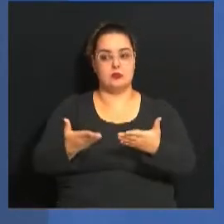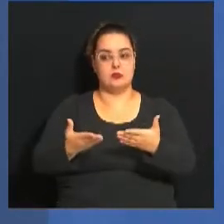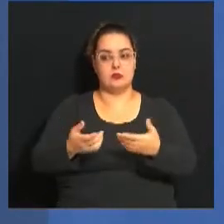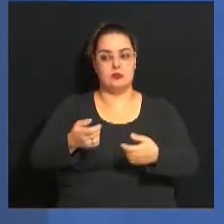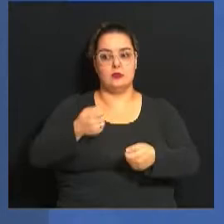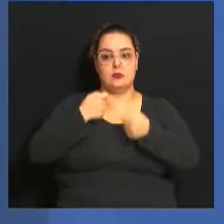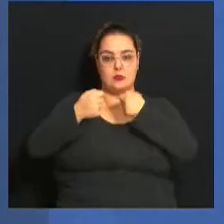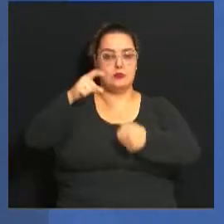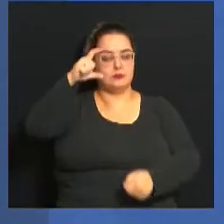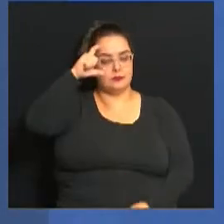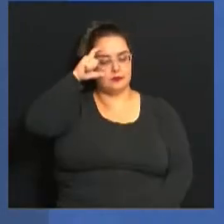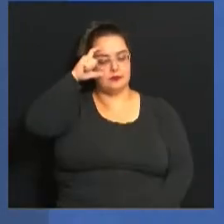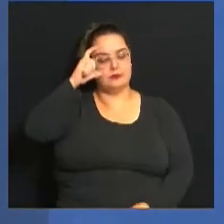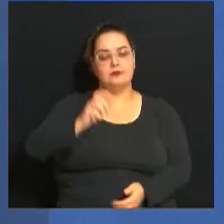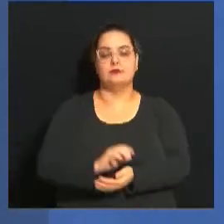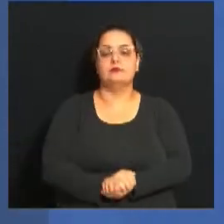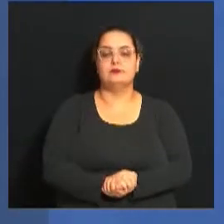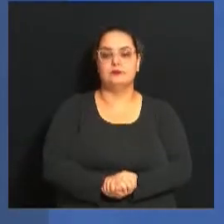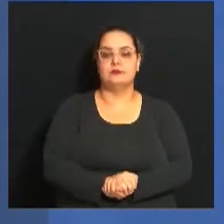Michel Amorim.